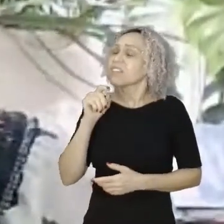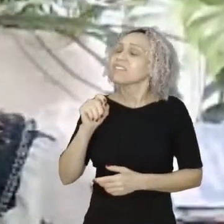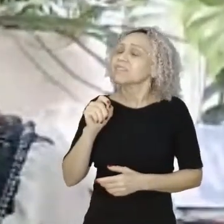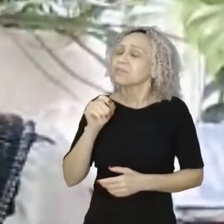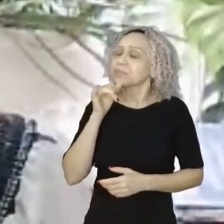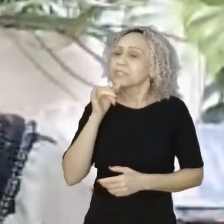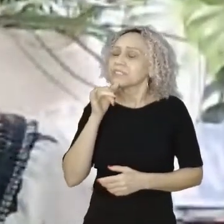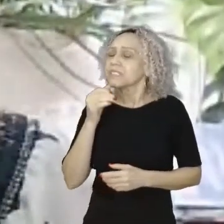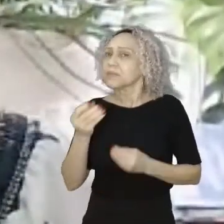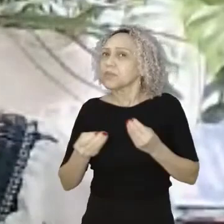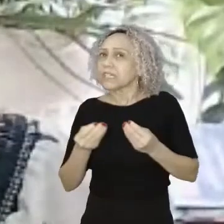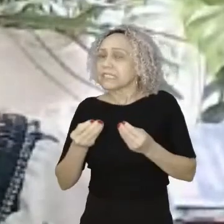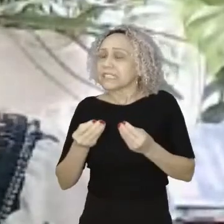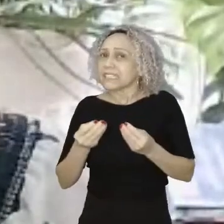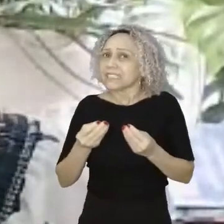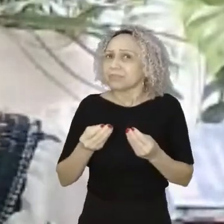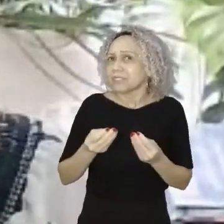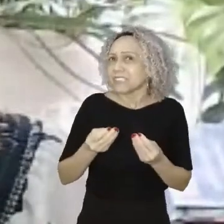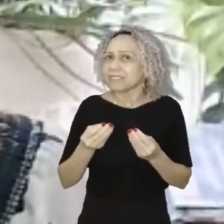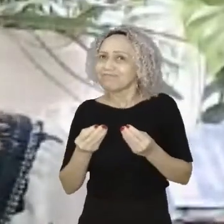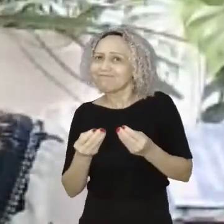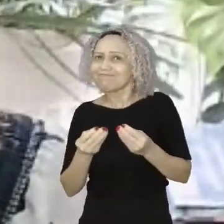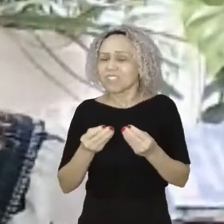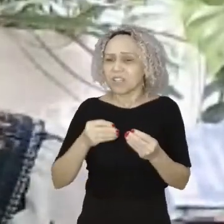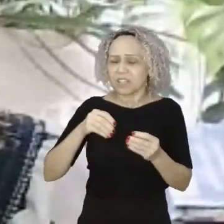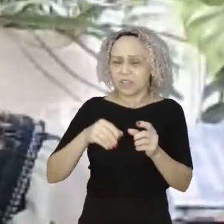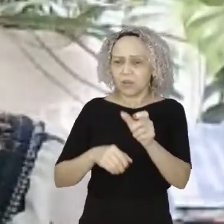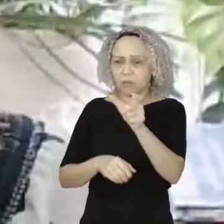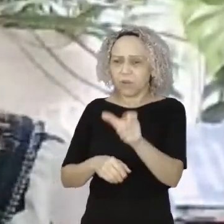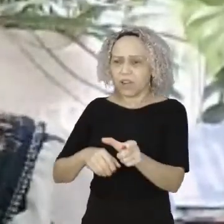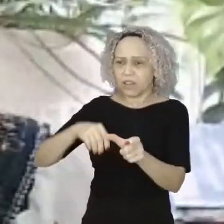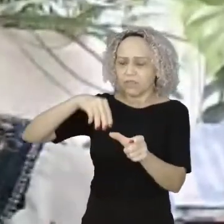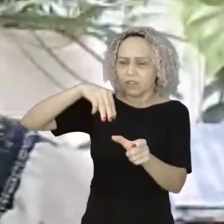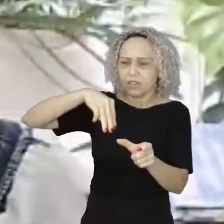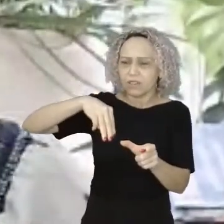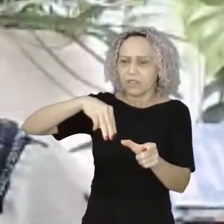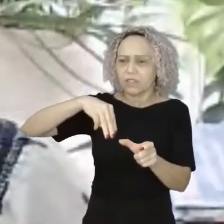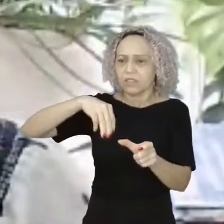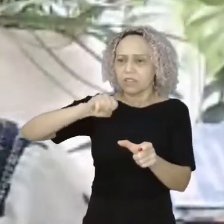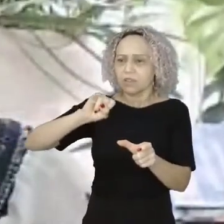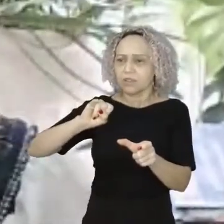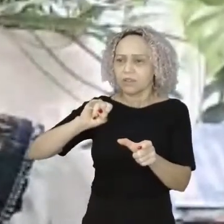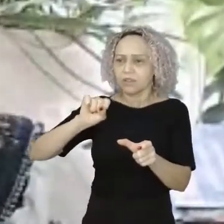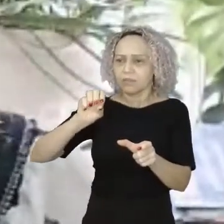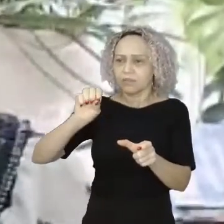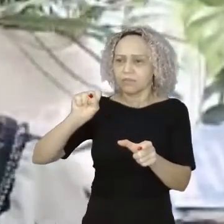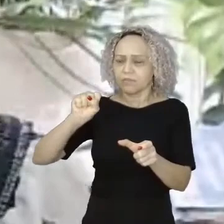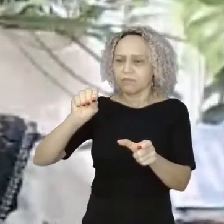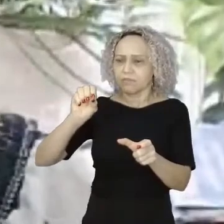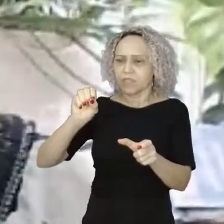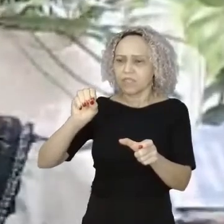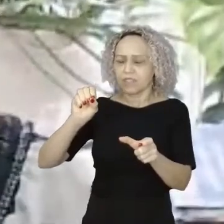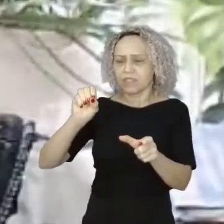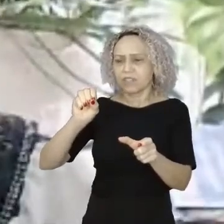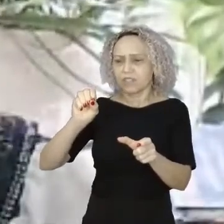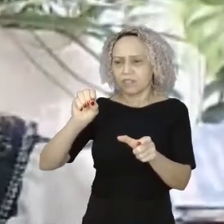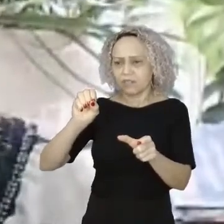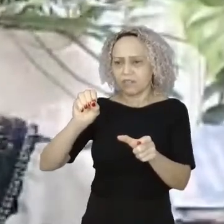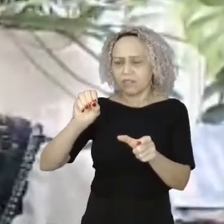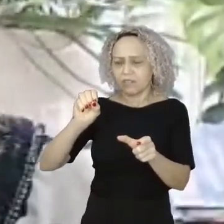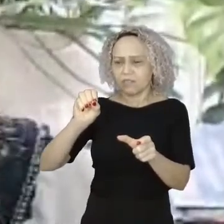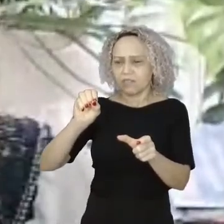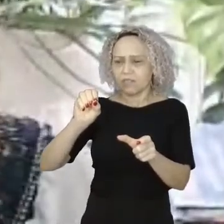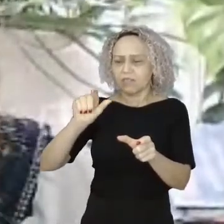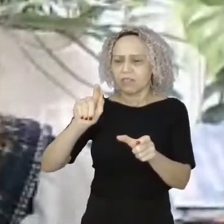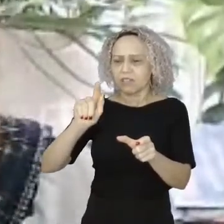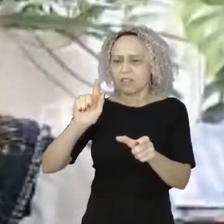essência, o nome, a misoginia significa ódio contra as mulheres. E nenhuma mulher quer que tenha ninguém com ódio para ela. E